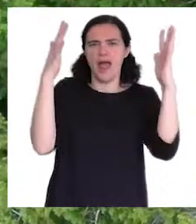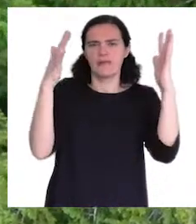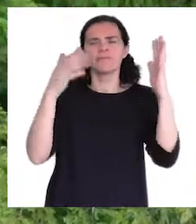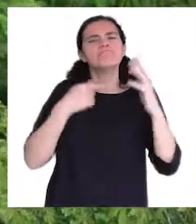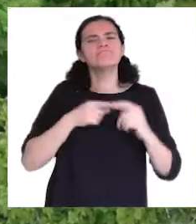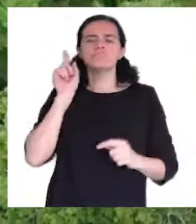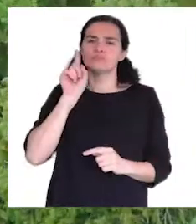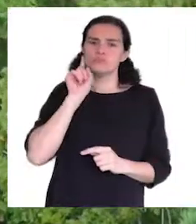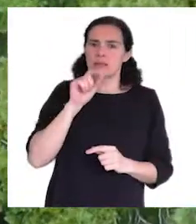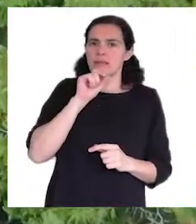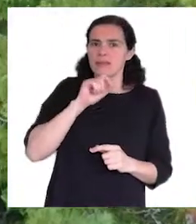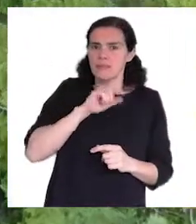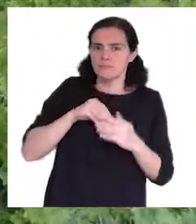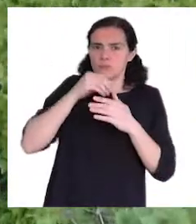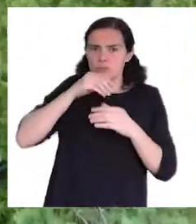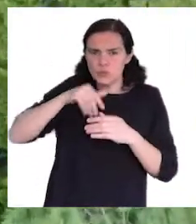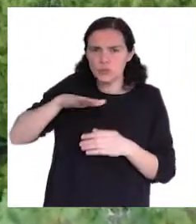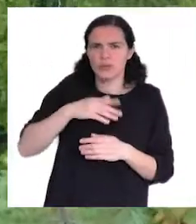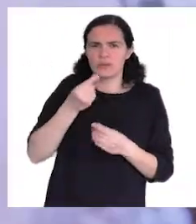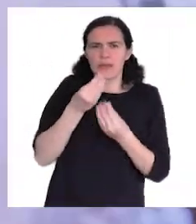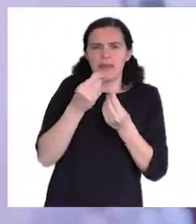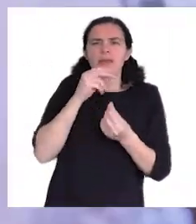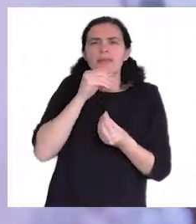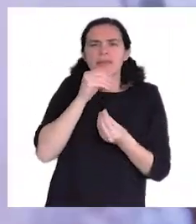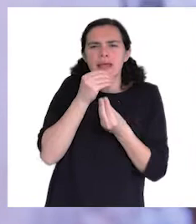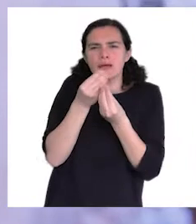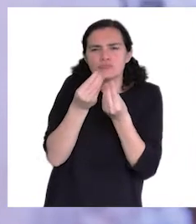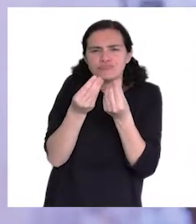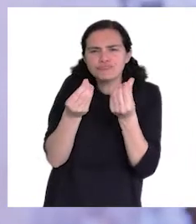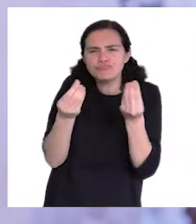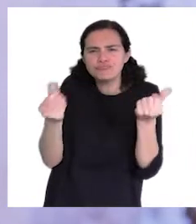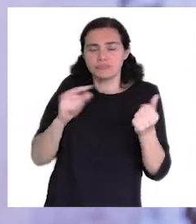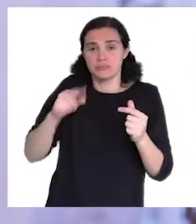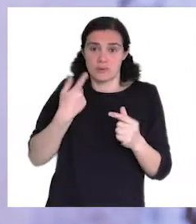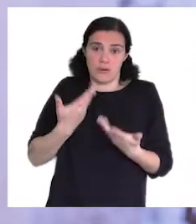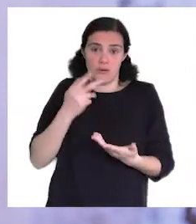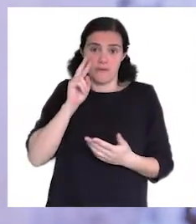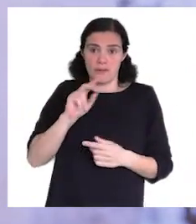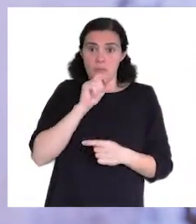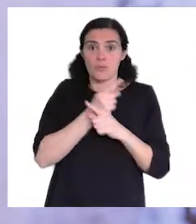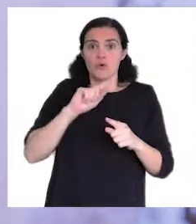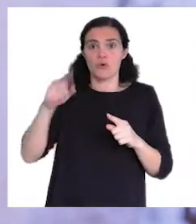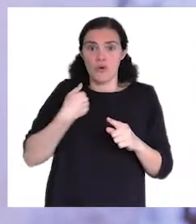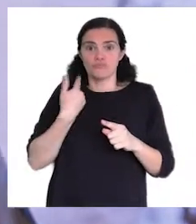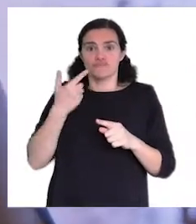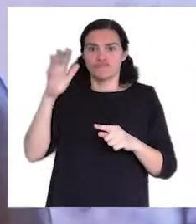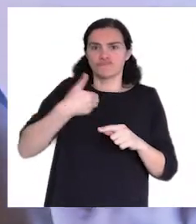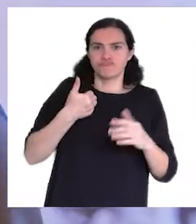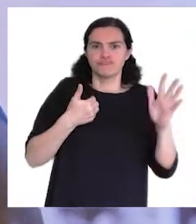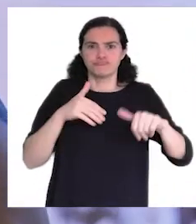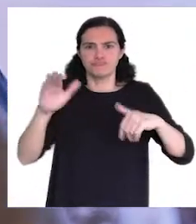é extremamente importante para o solo, para a erosão, que cada vez mais hoje nós assistimos, porque nós vamos